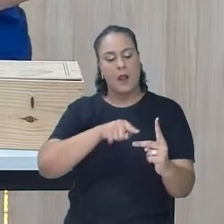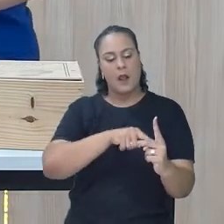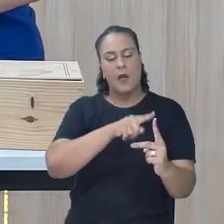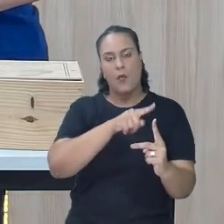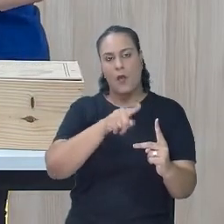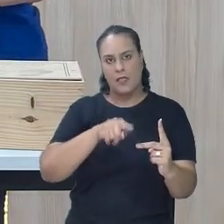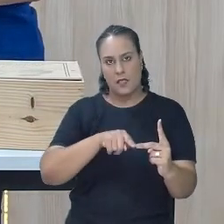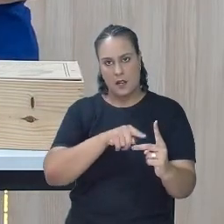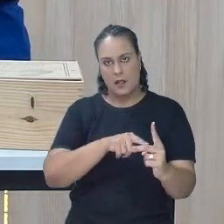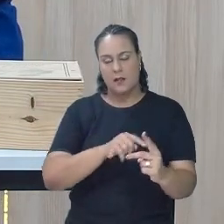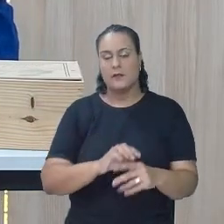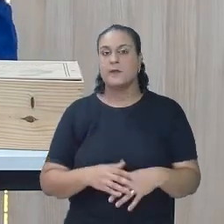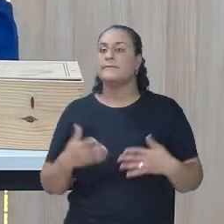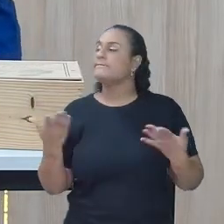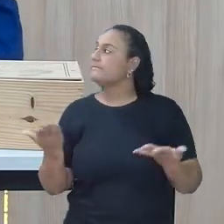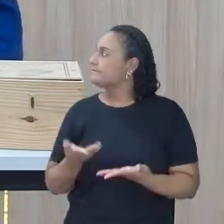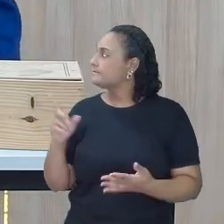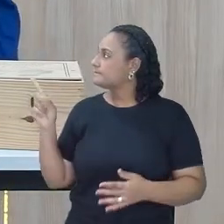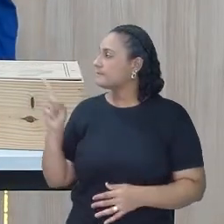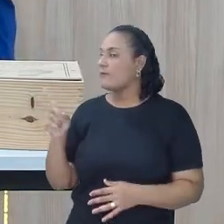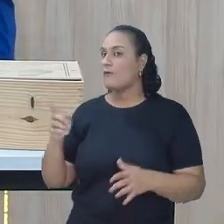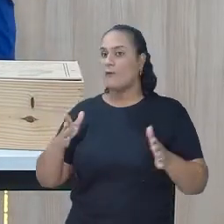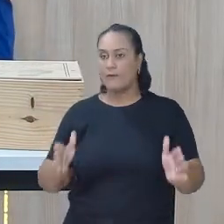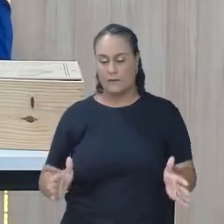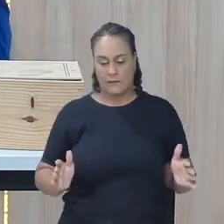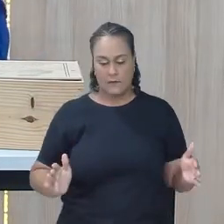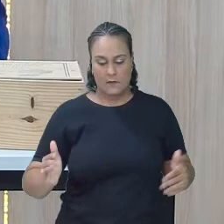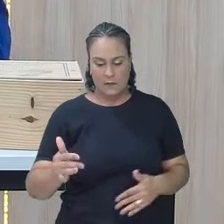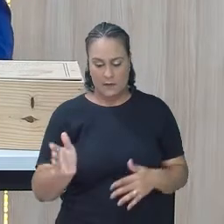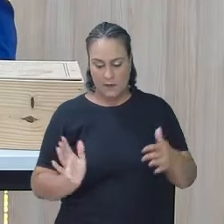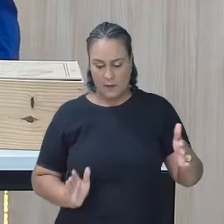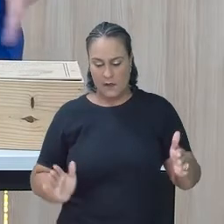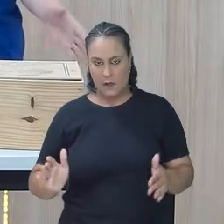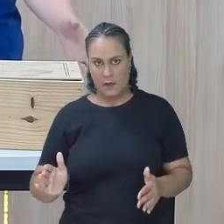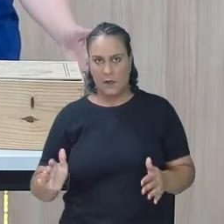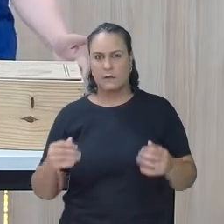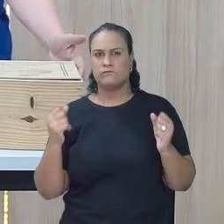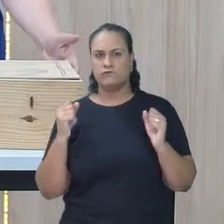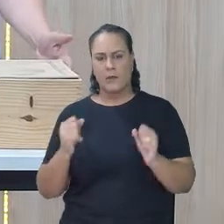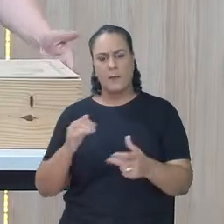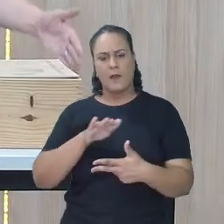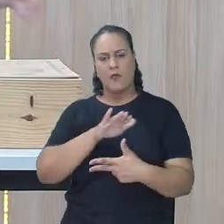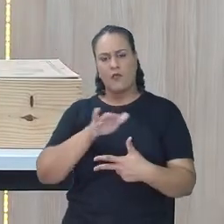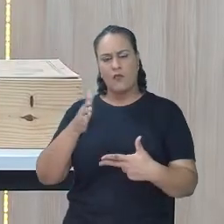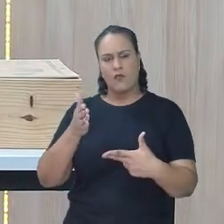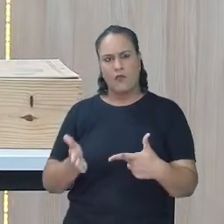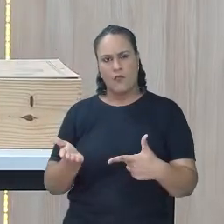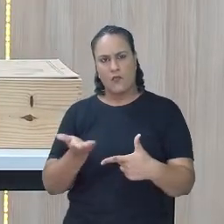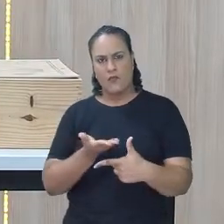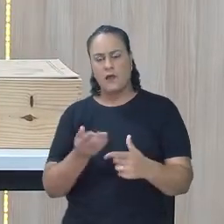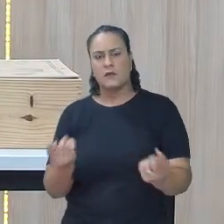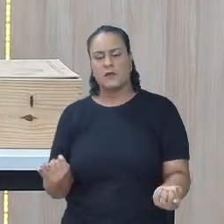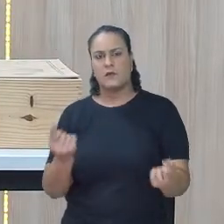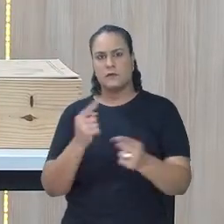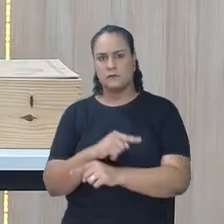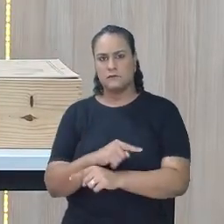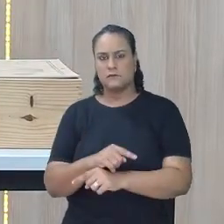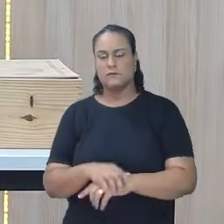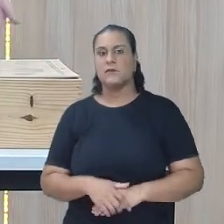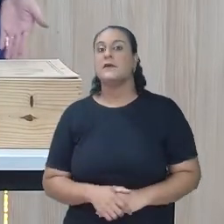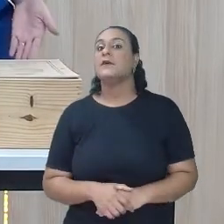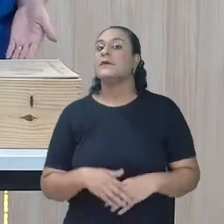ideia da superfície, a gente trabalhou aqui com faces opostas. Então, até aqui dá para a gente relacionar a noção de